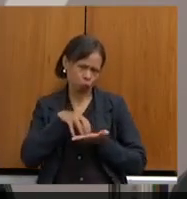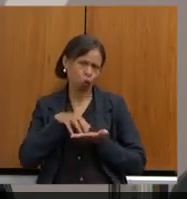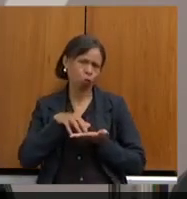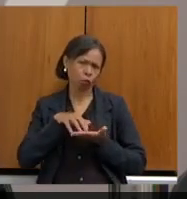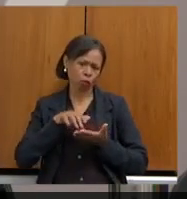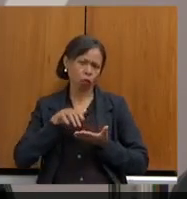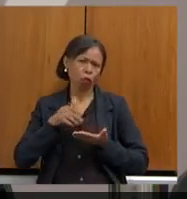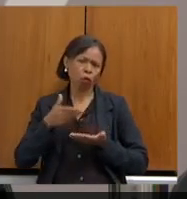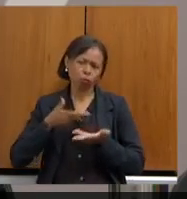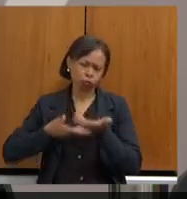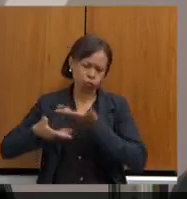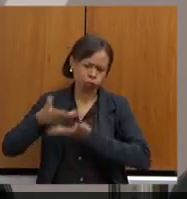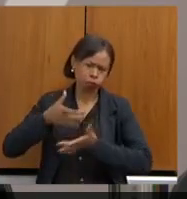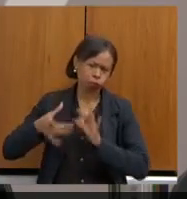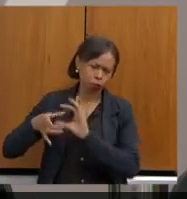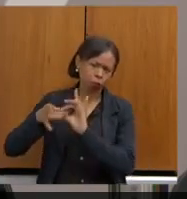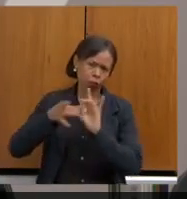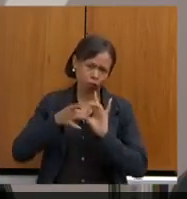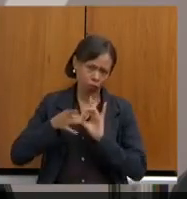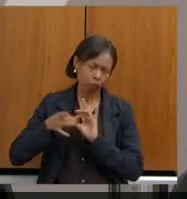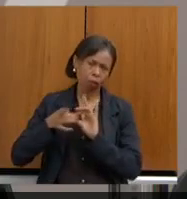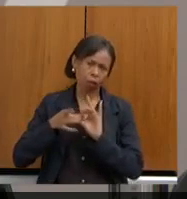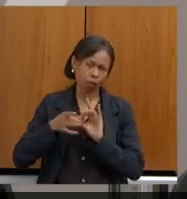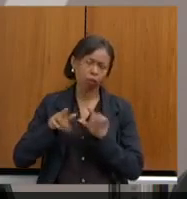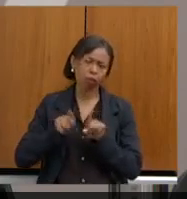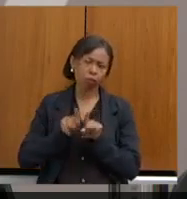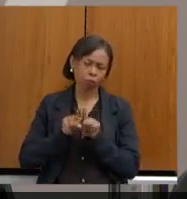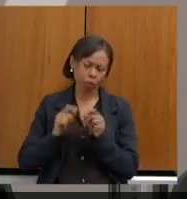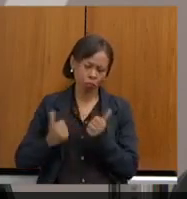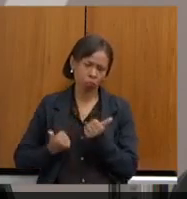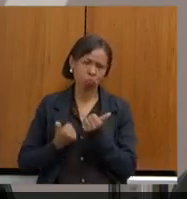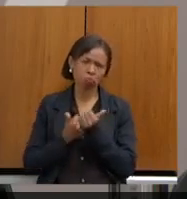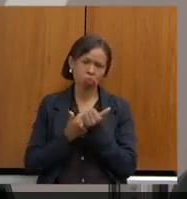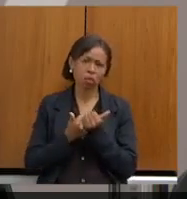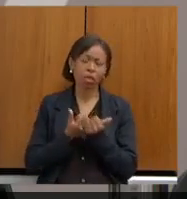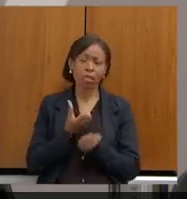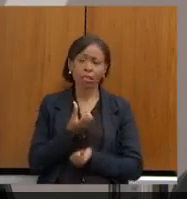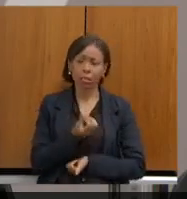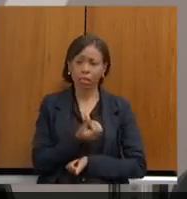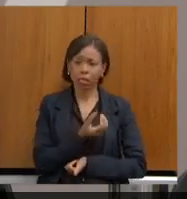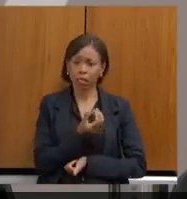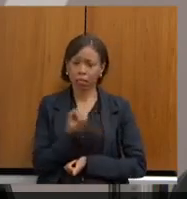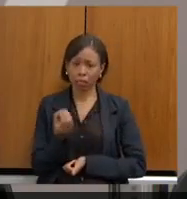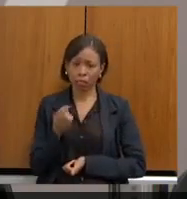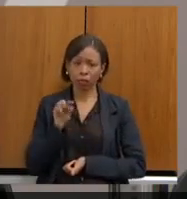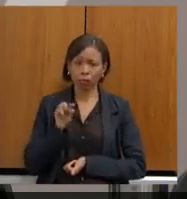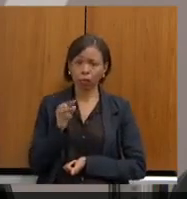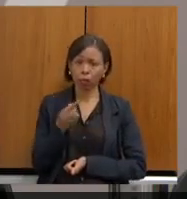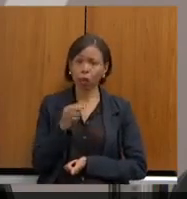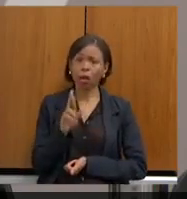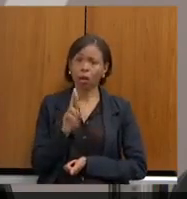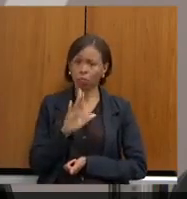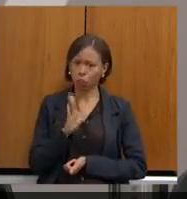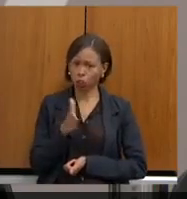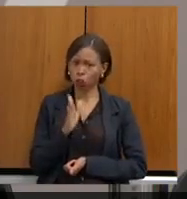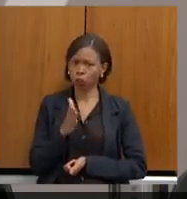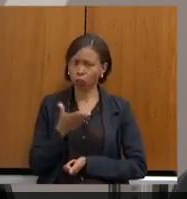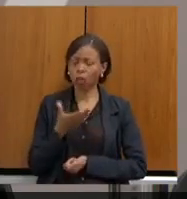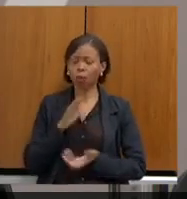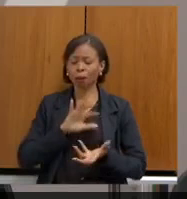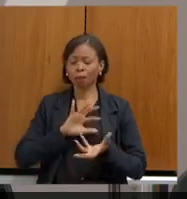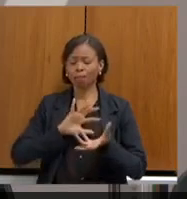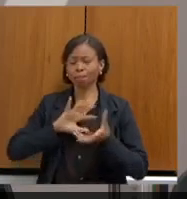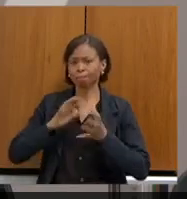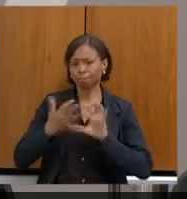ligadas ao cooperativismo e aonde já tem mais de 600 mil reais garantidos para reforma no